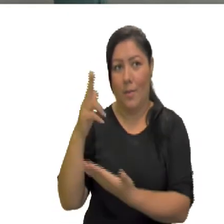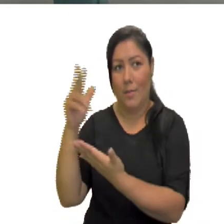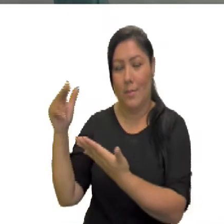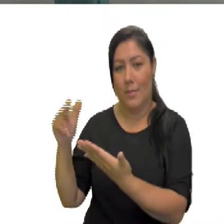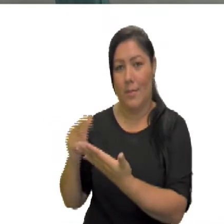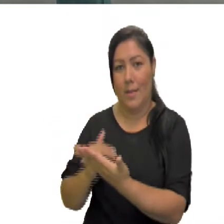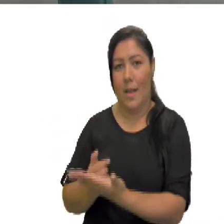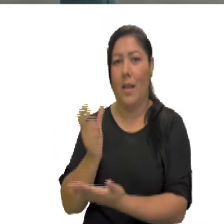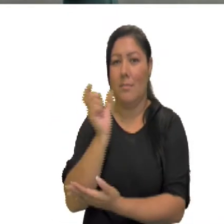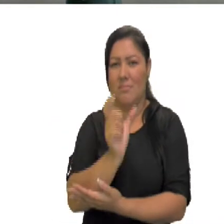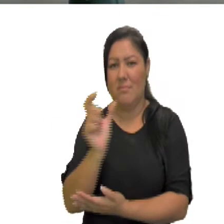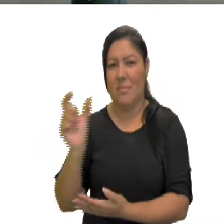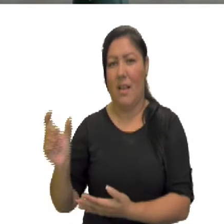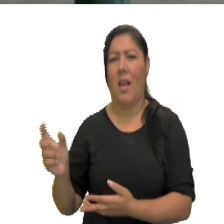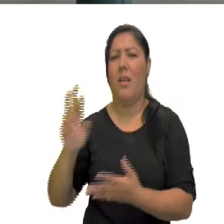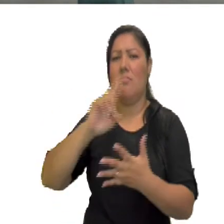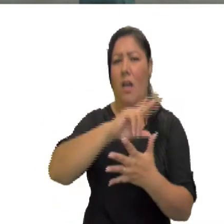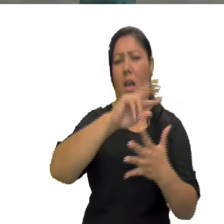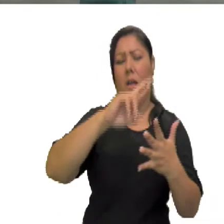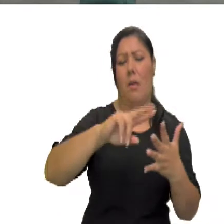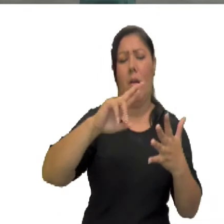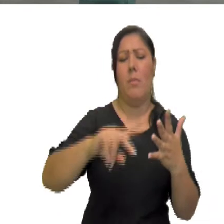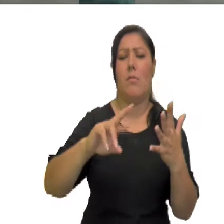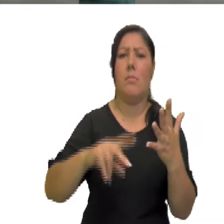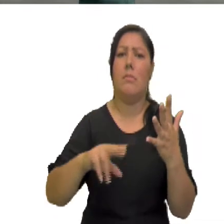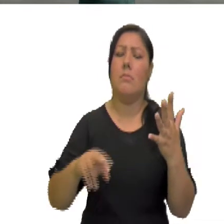quinidários, planteumintos,